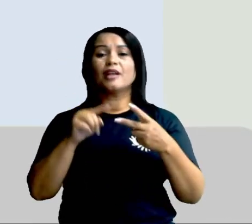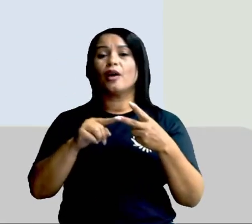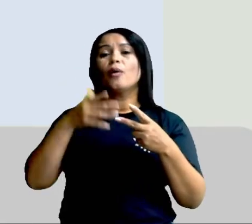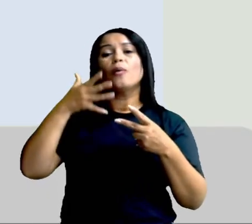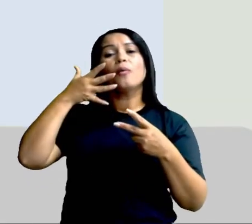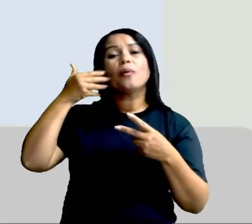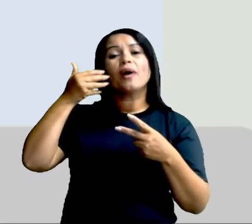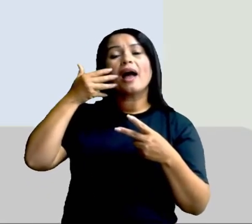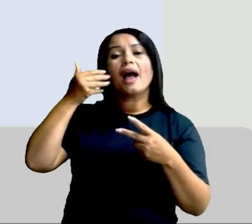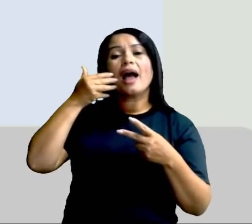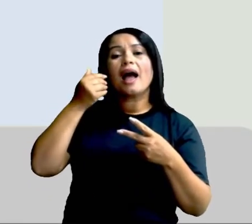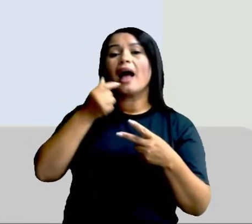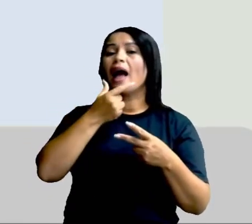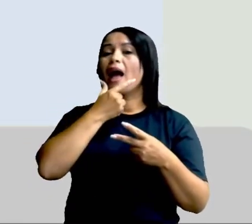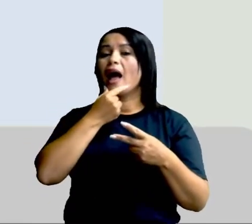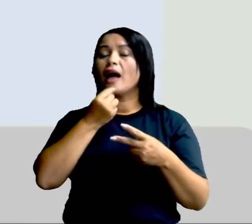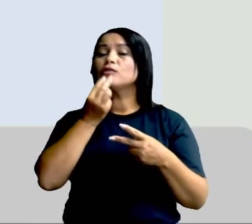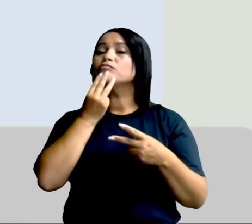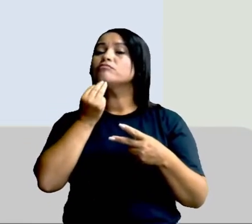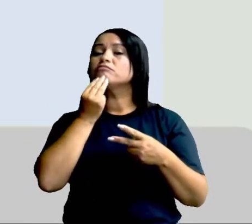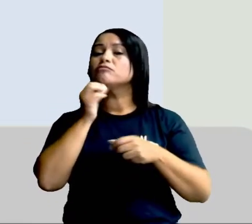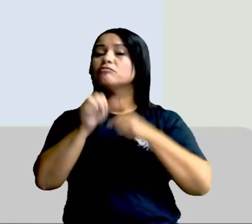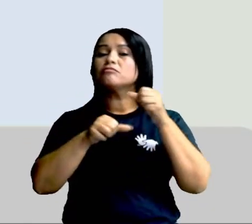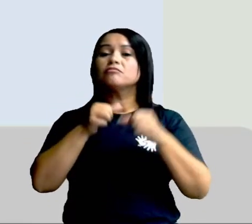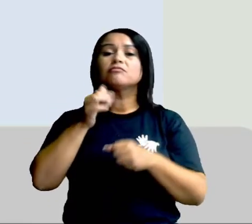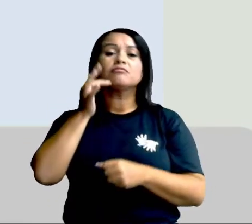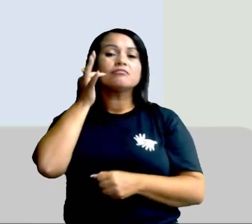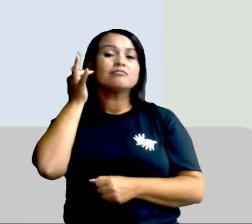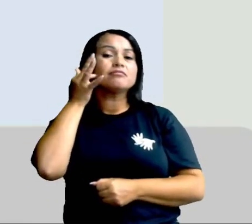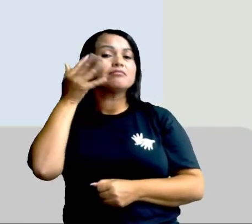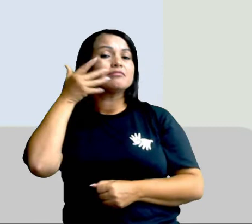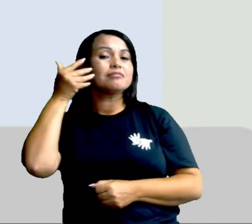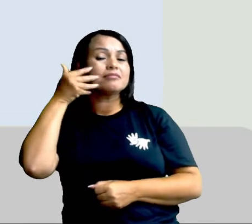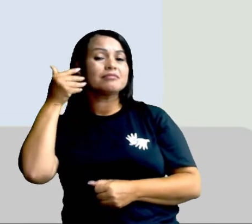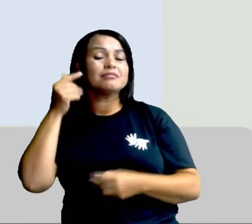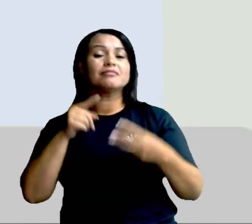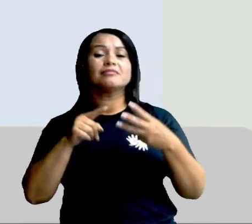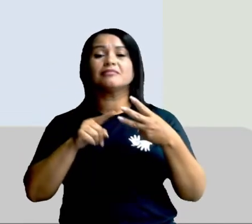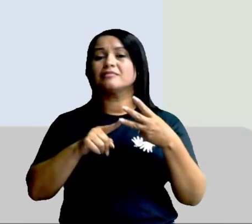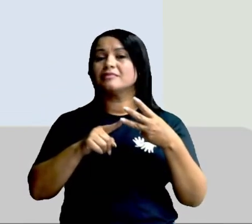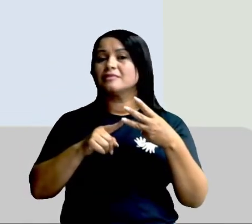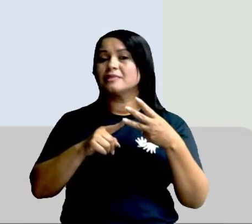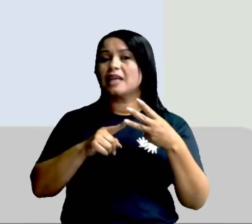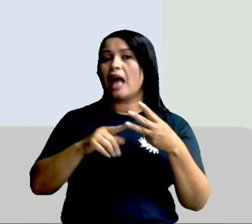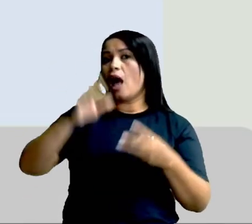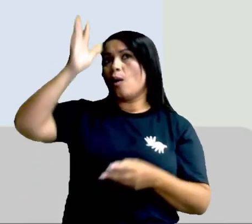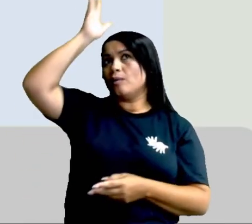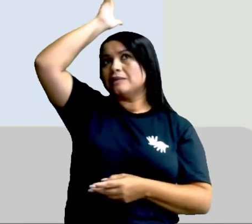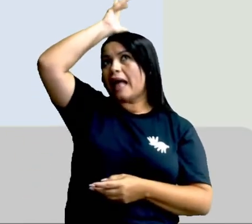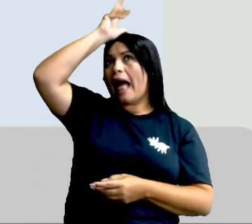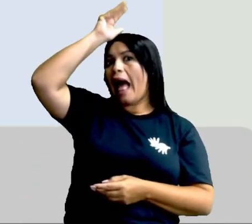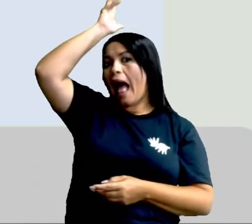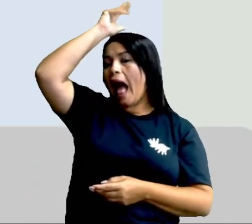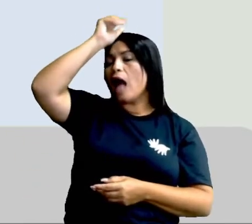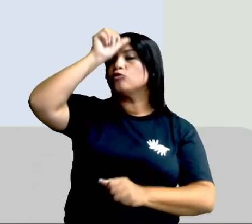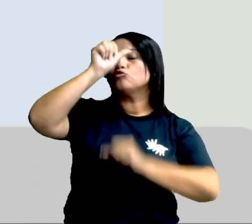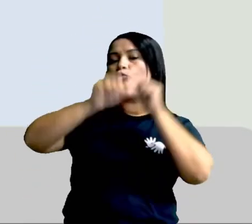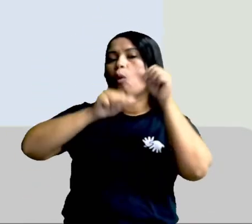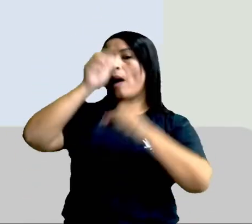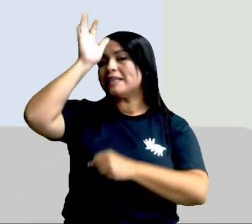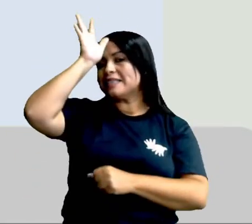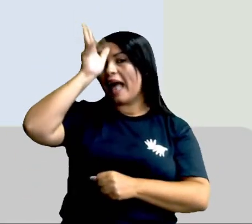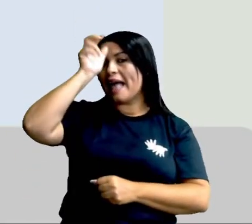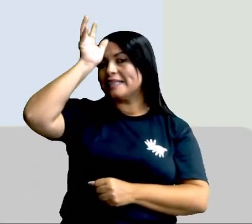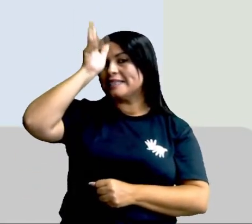o gato, as gatinhas e o galo, não vai ser as galas, né? Vai ser as galinhas,